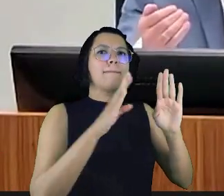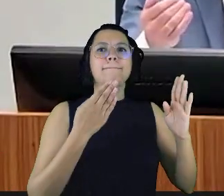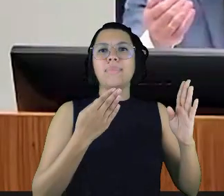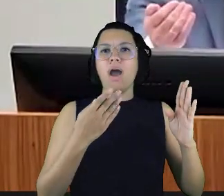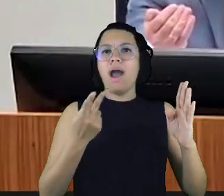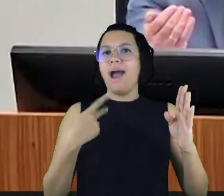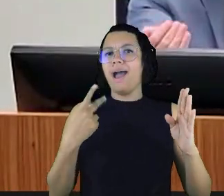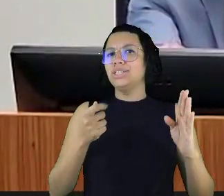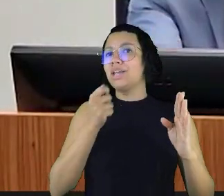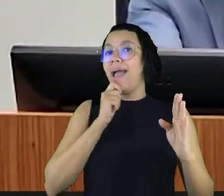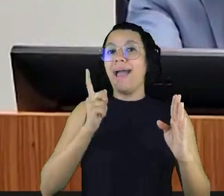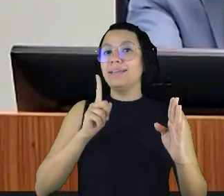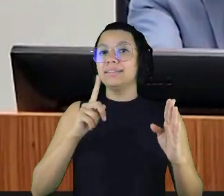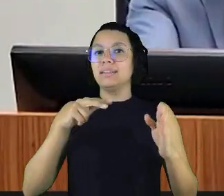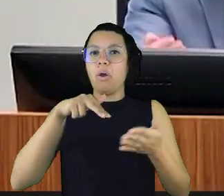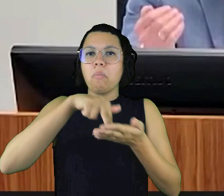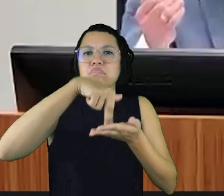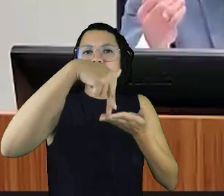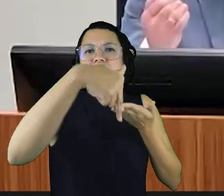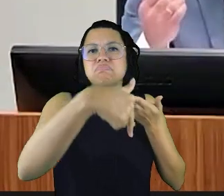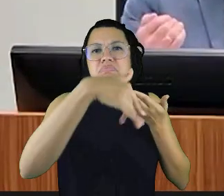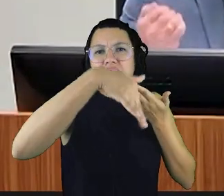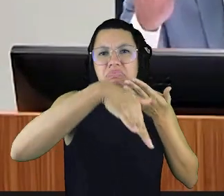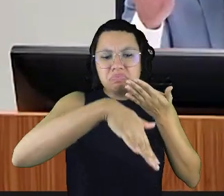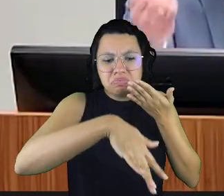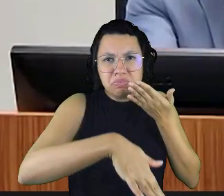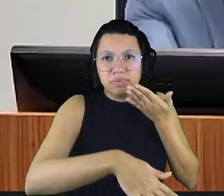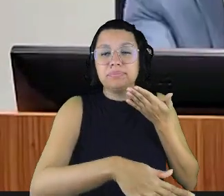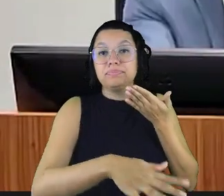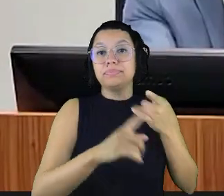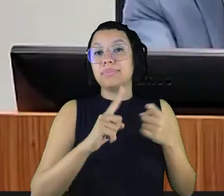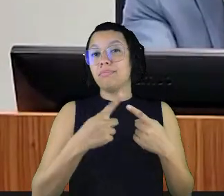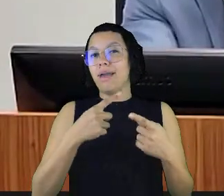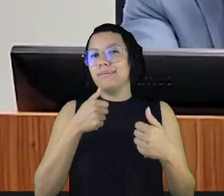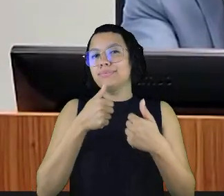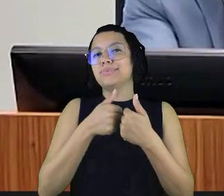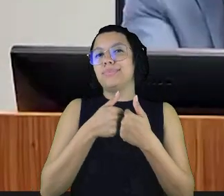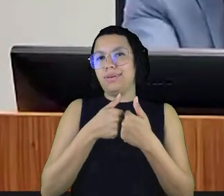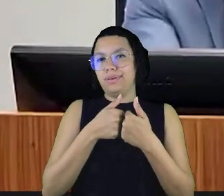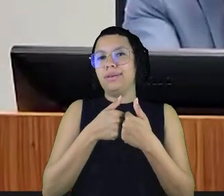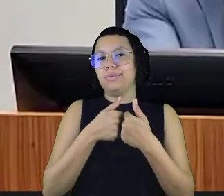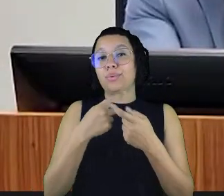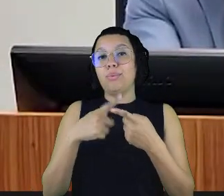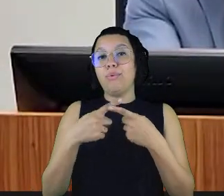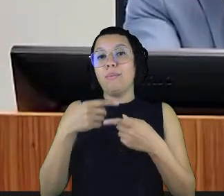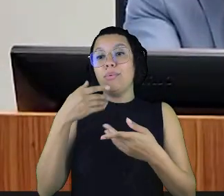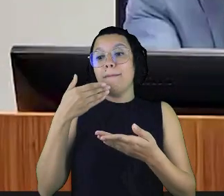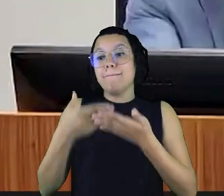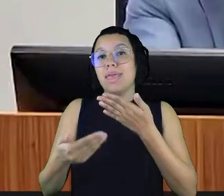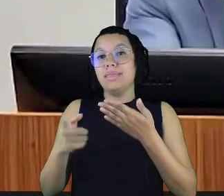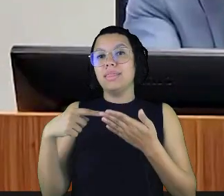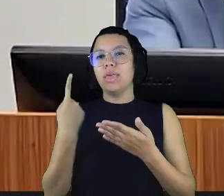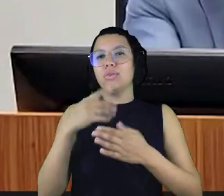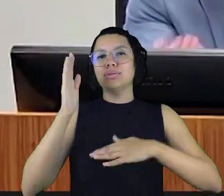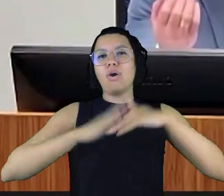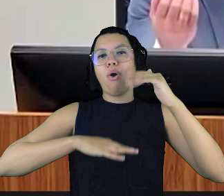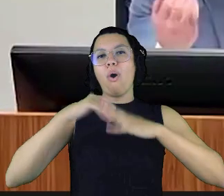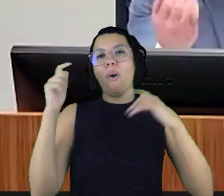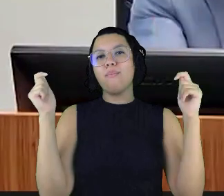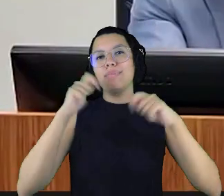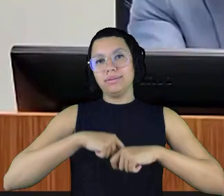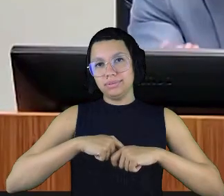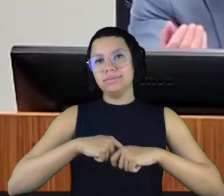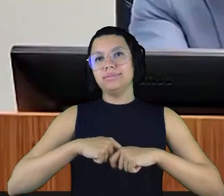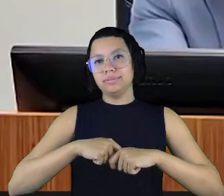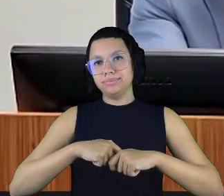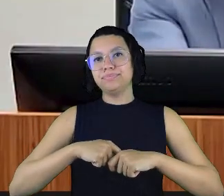nós estamos na beira do abismo, no sentido de perder a nossa competência para a